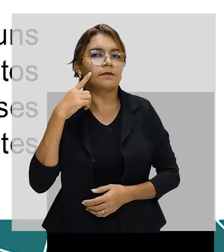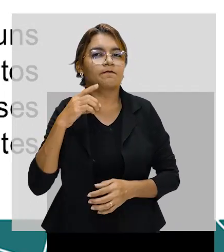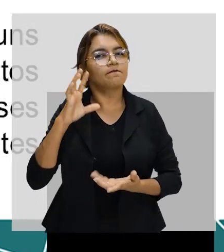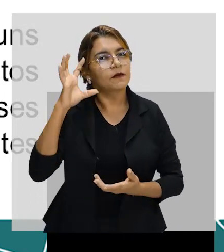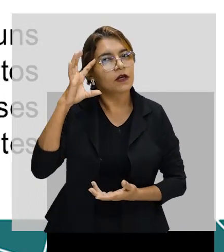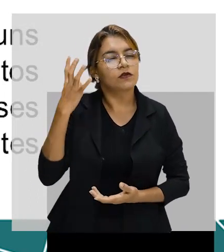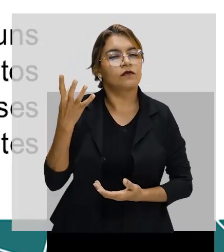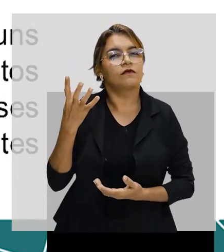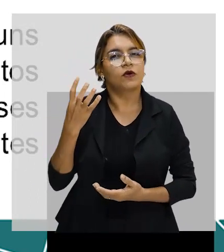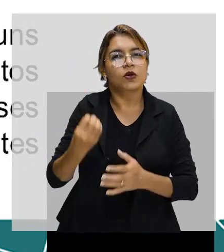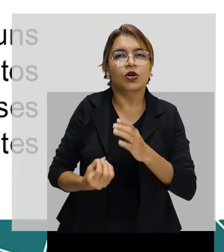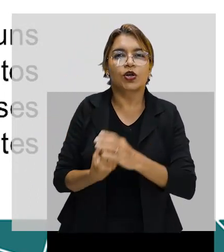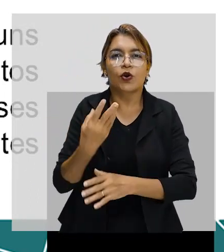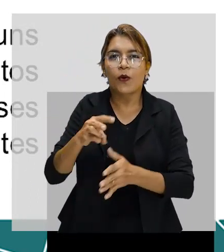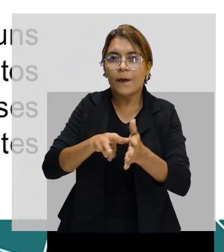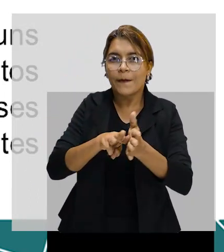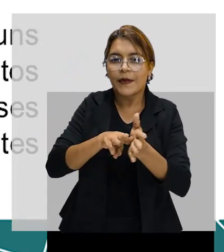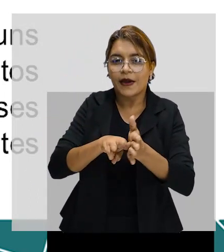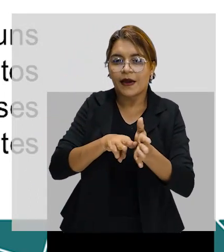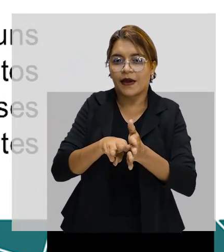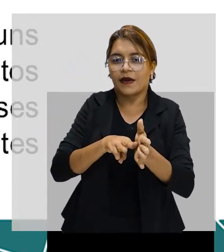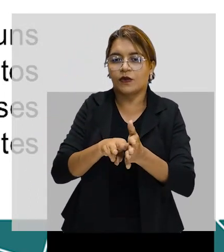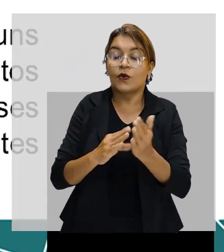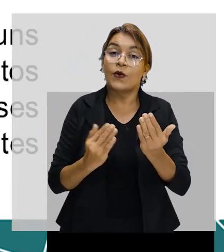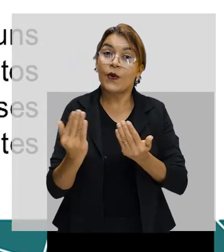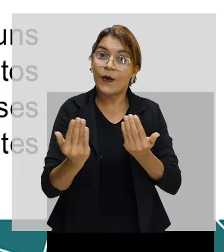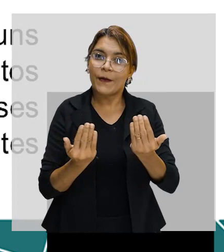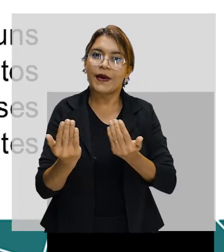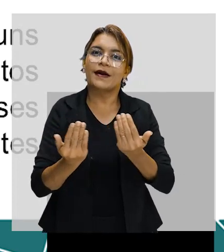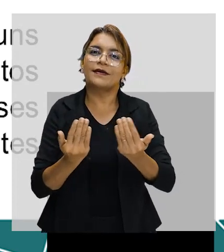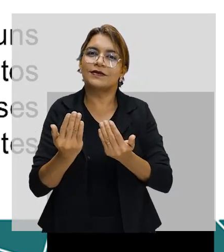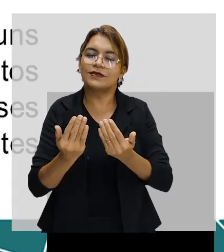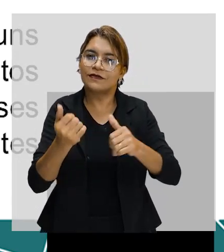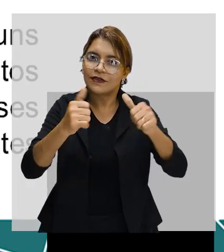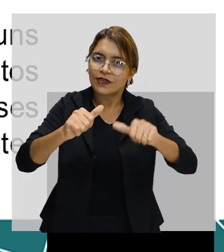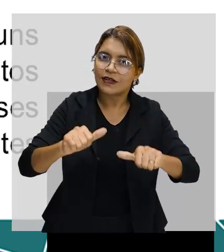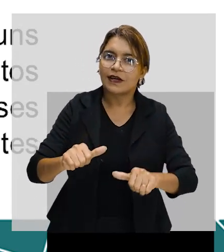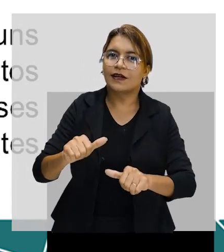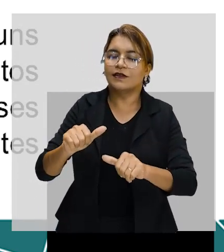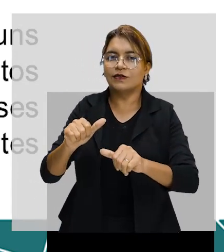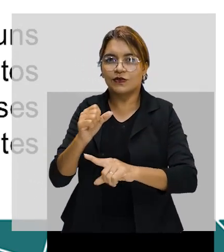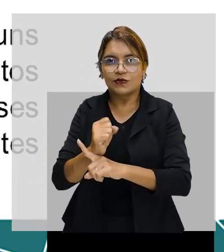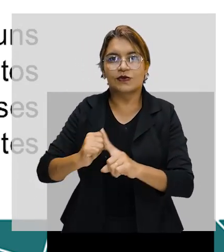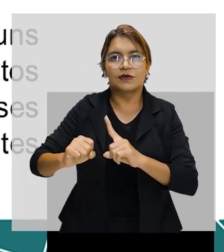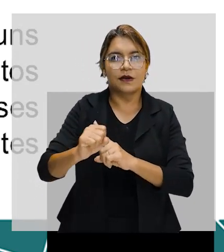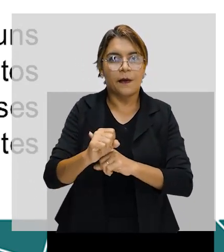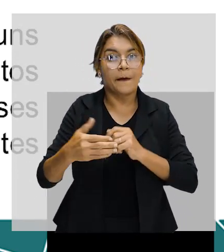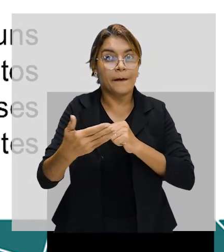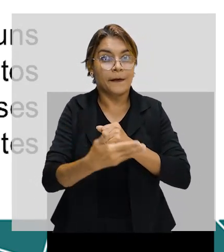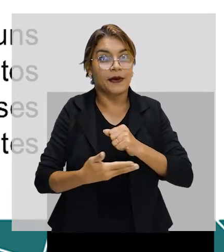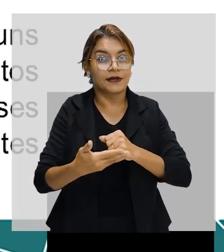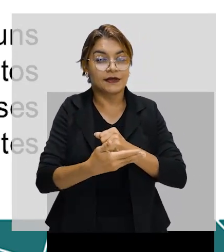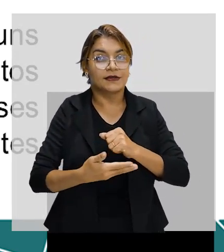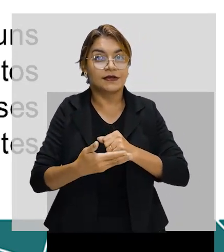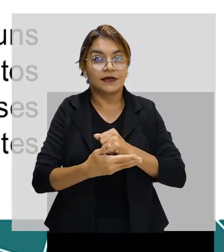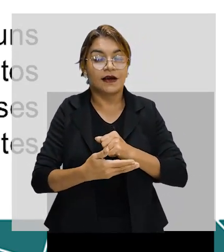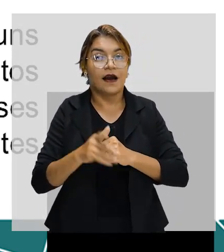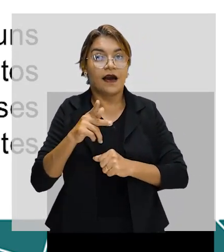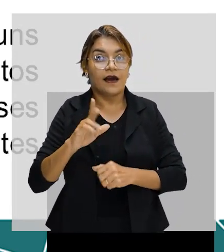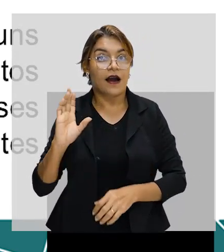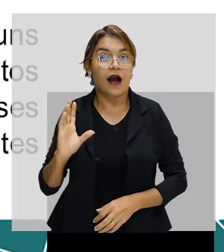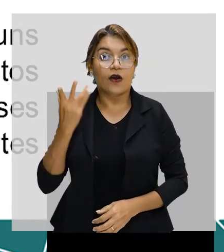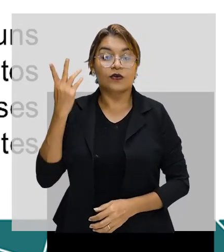formulou um método chamado método comparativo de análise social, baseado no que ele chamou de fatos